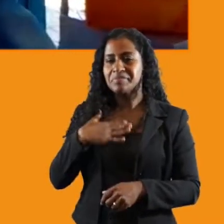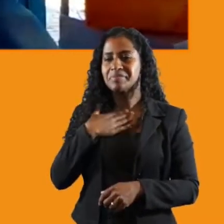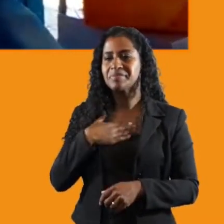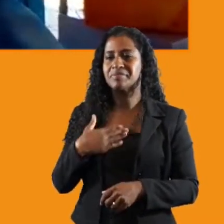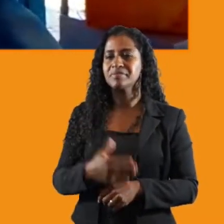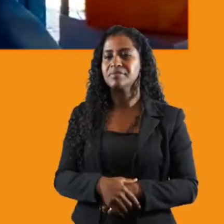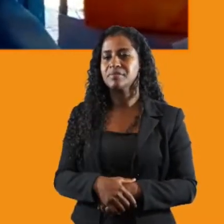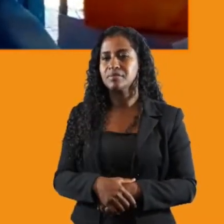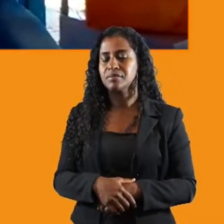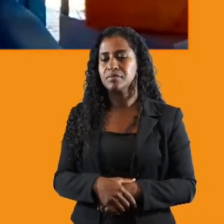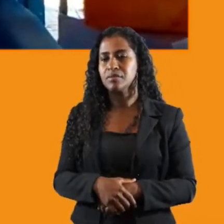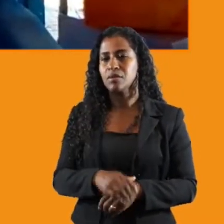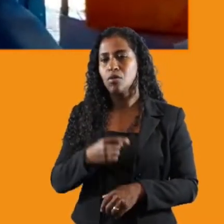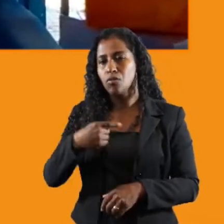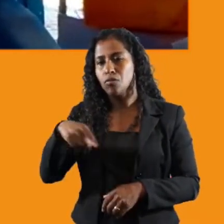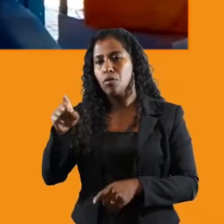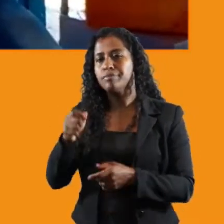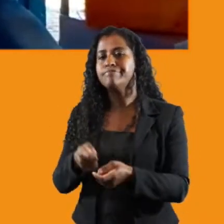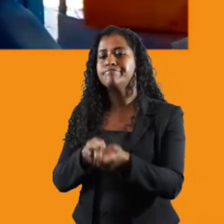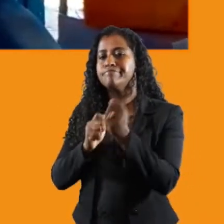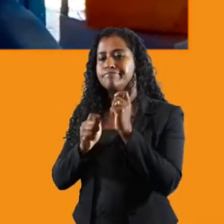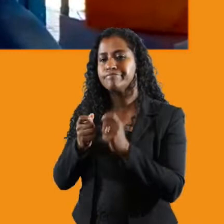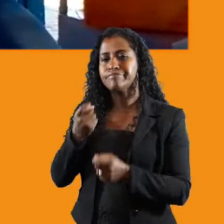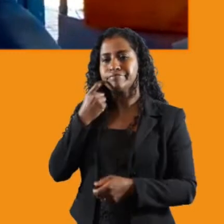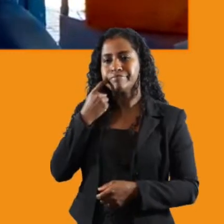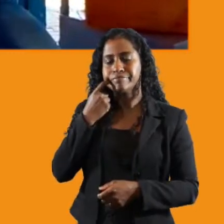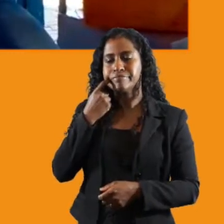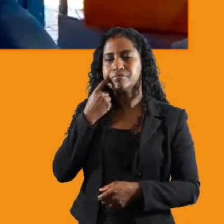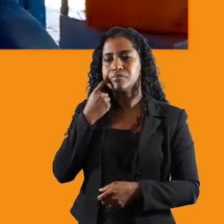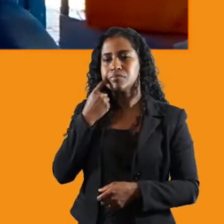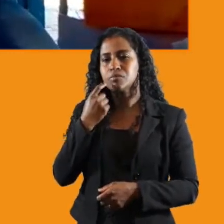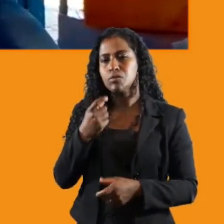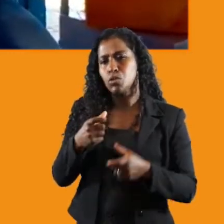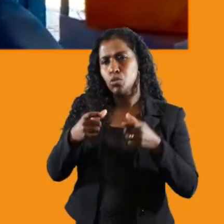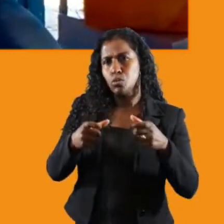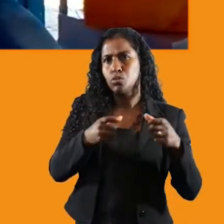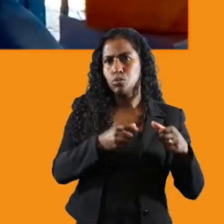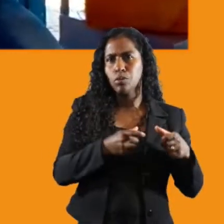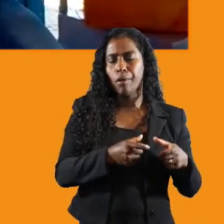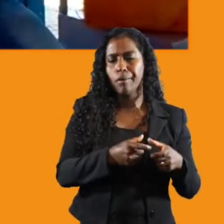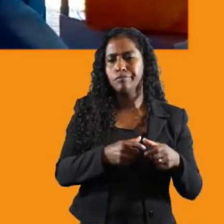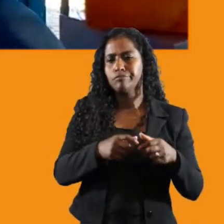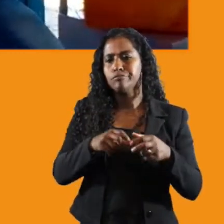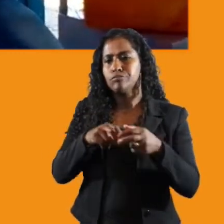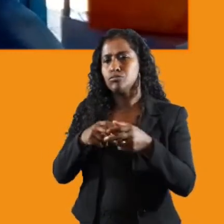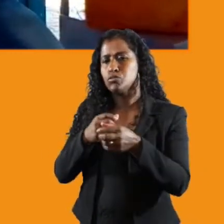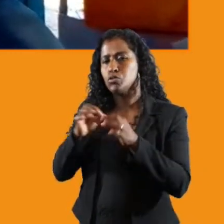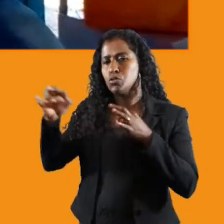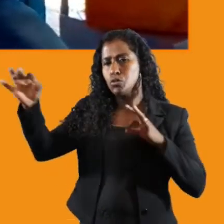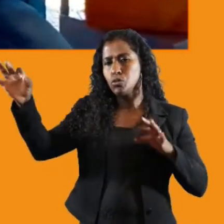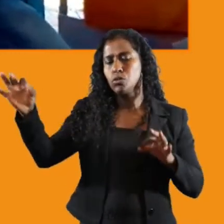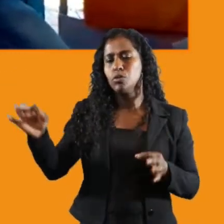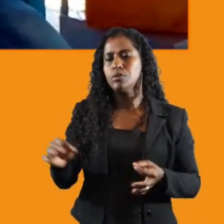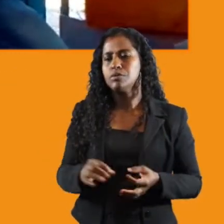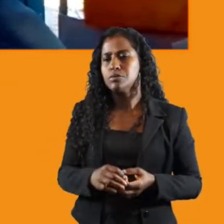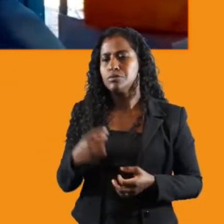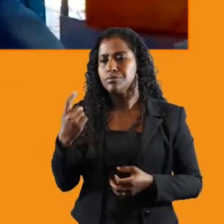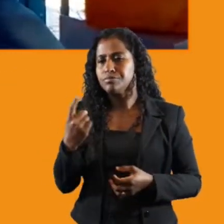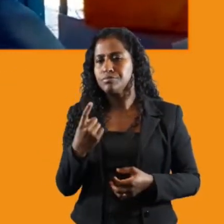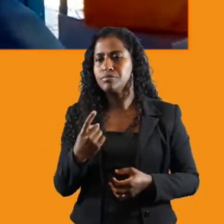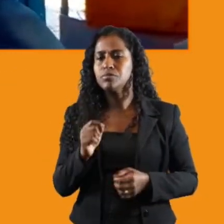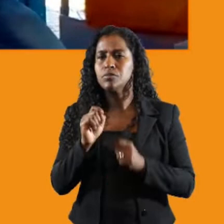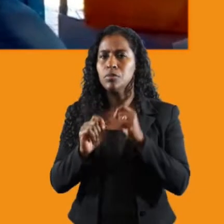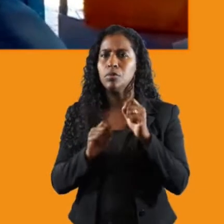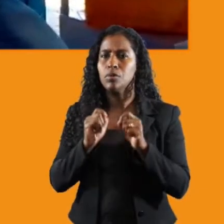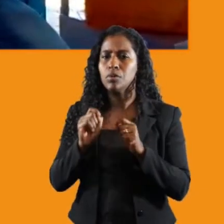Vou para pescaria, geralmente ela é em lugares ermos, né? Aí eu fui para lá. O que é exatamente a ideia